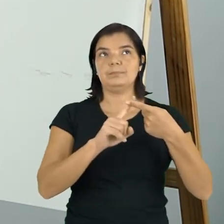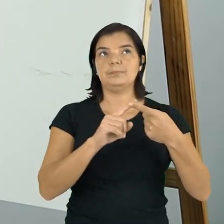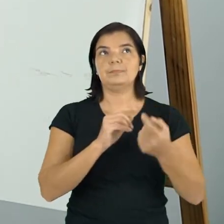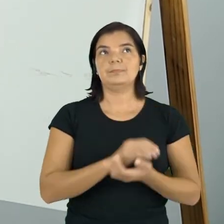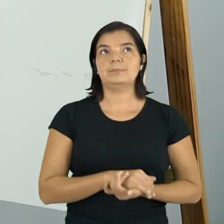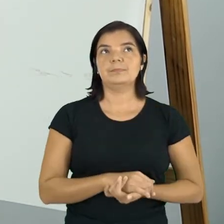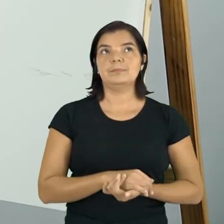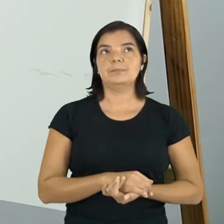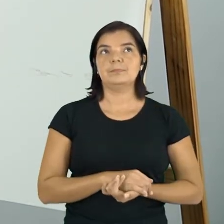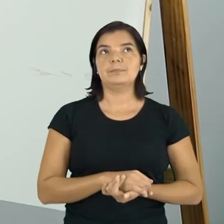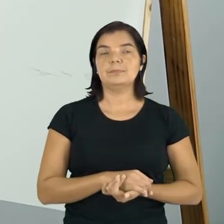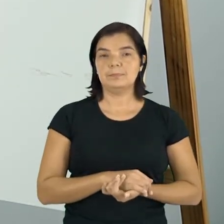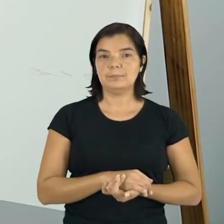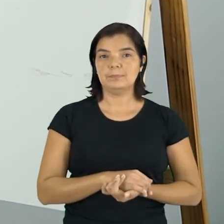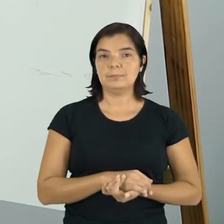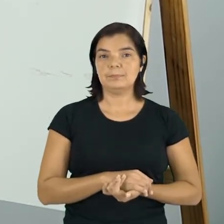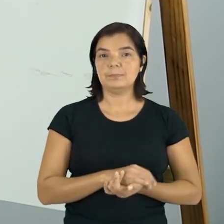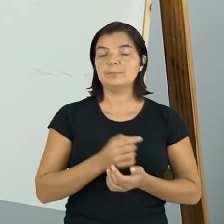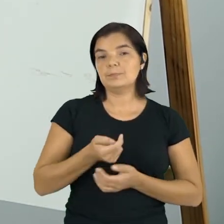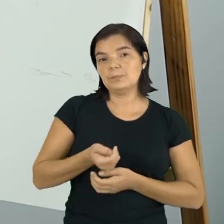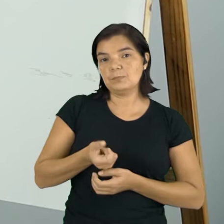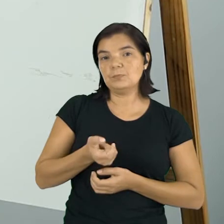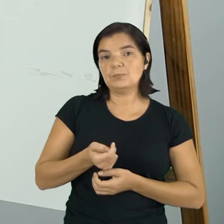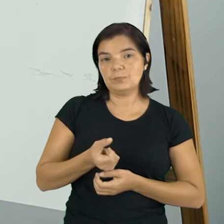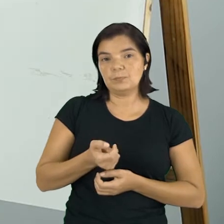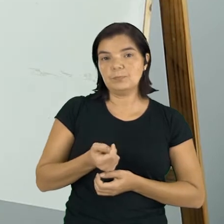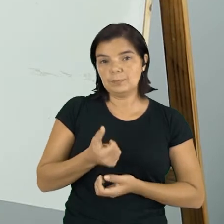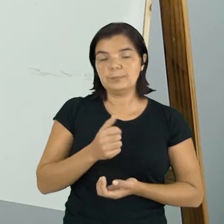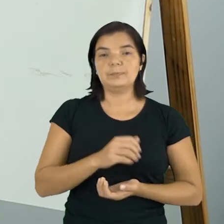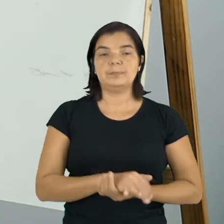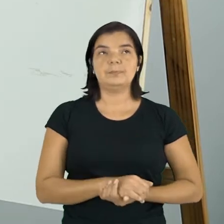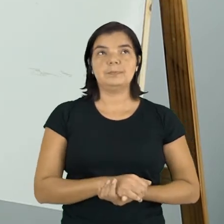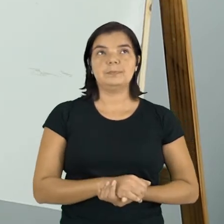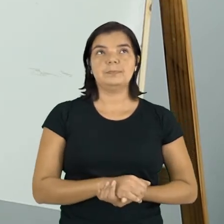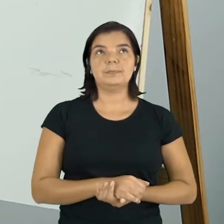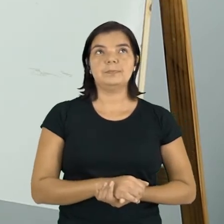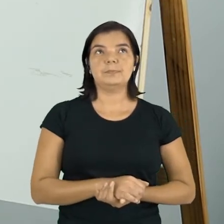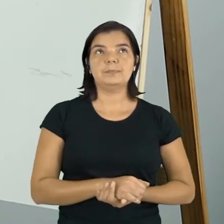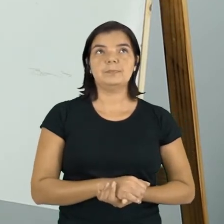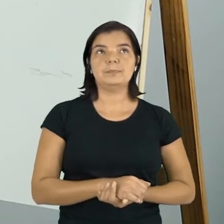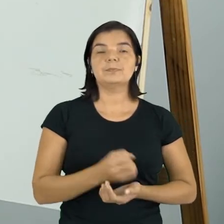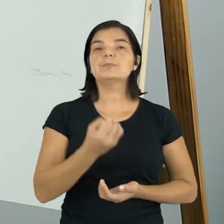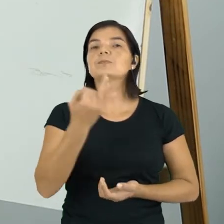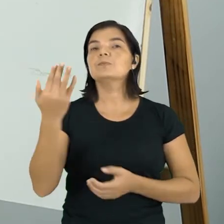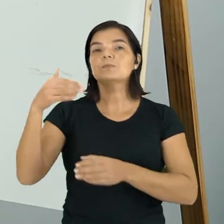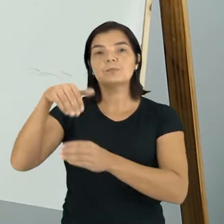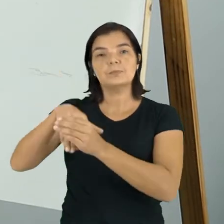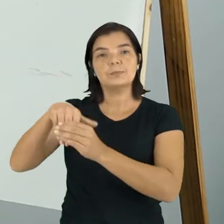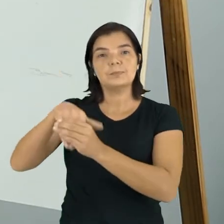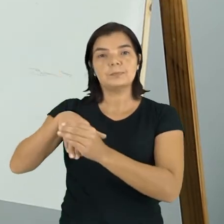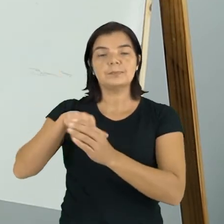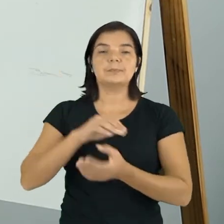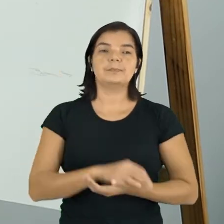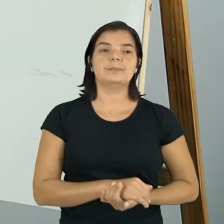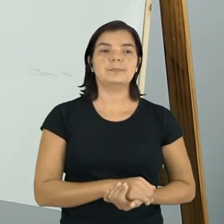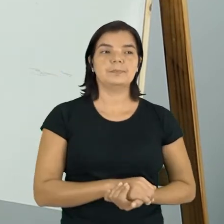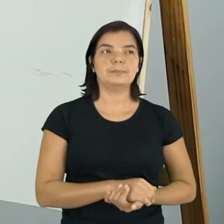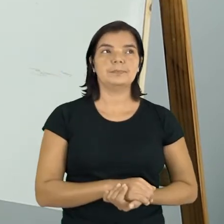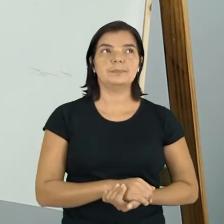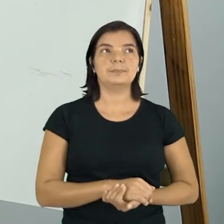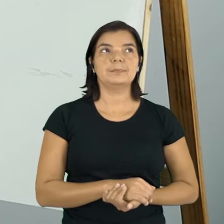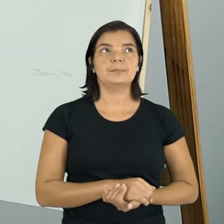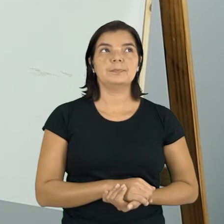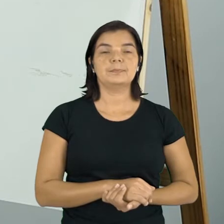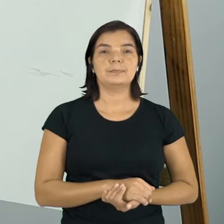ter a informação sobre a bola de gude. E aqui, quantos votos foram para a bola de